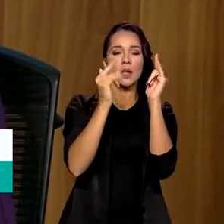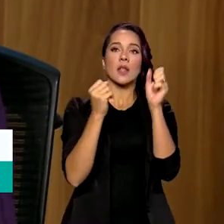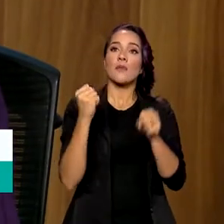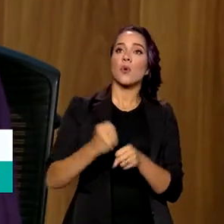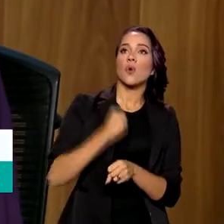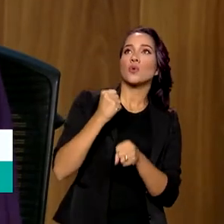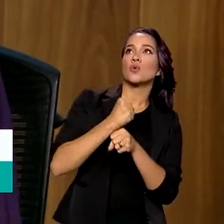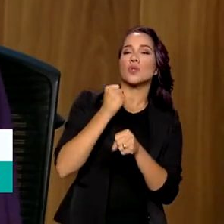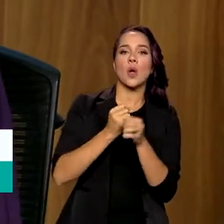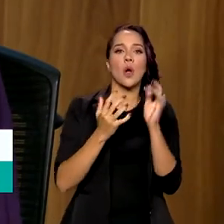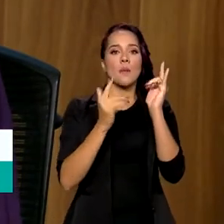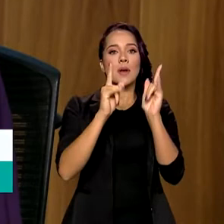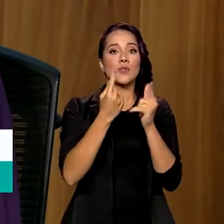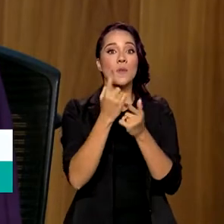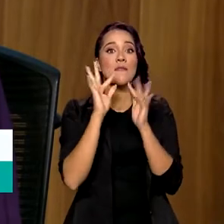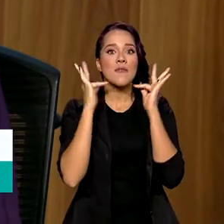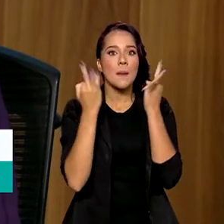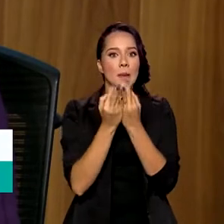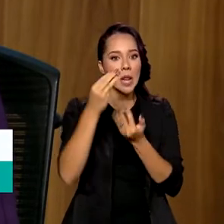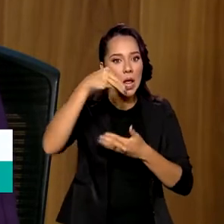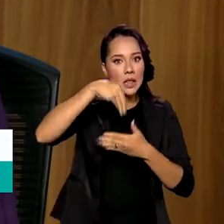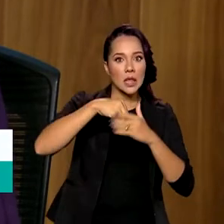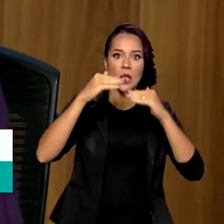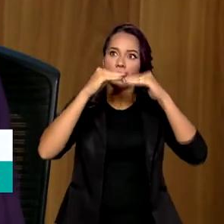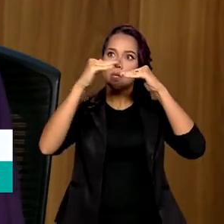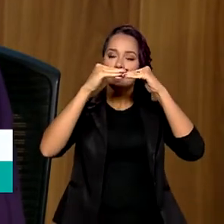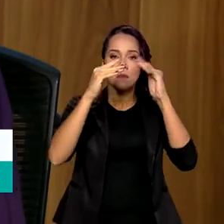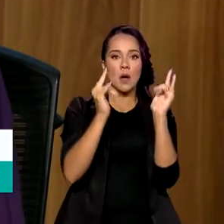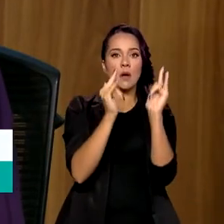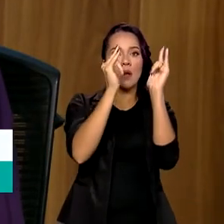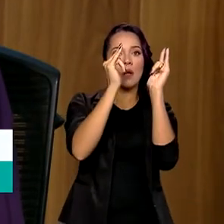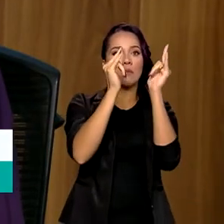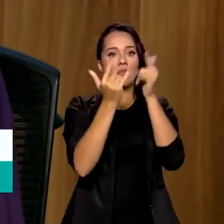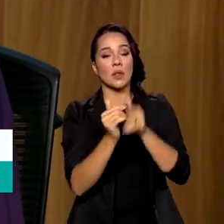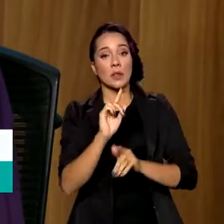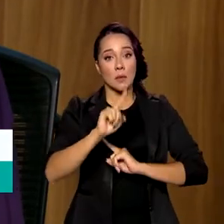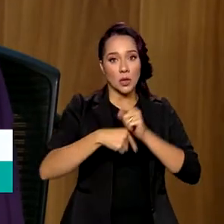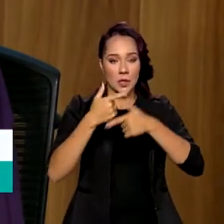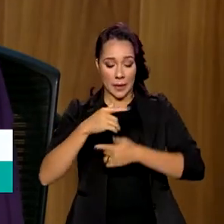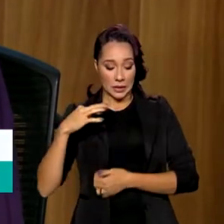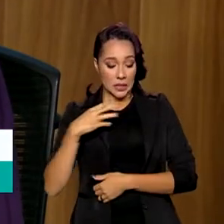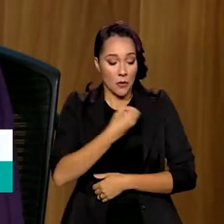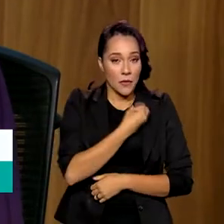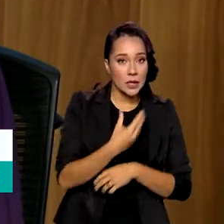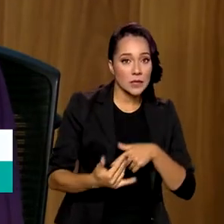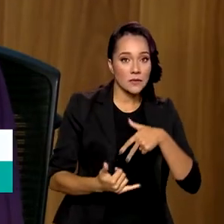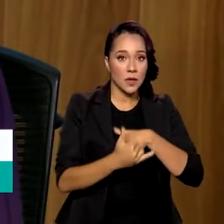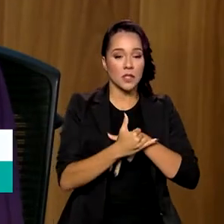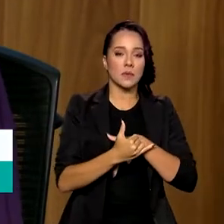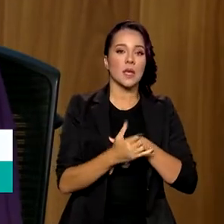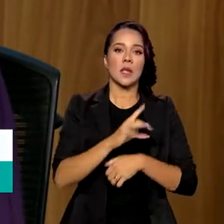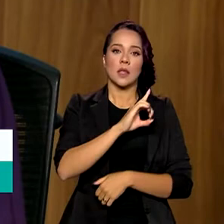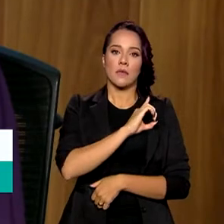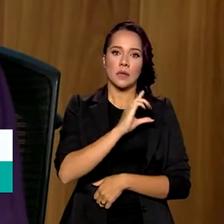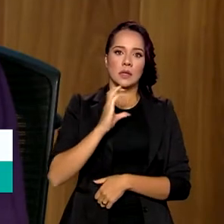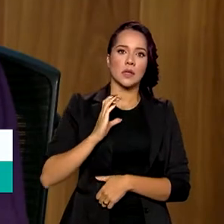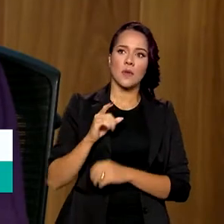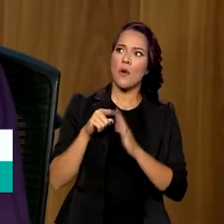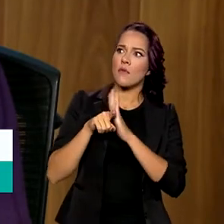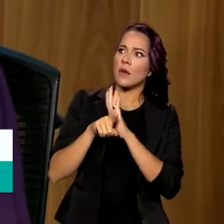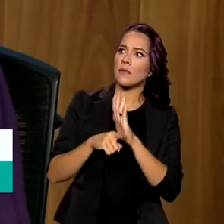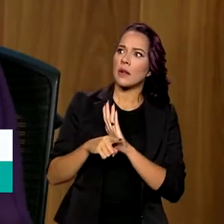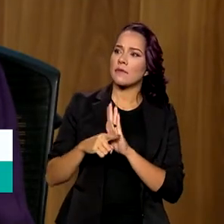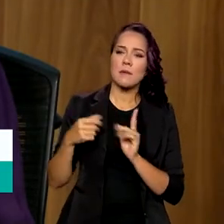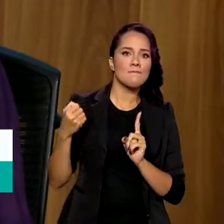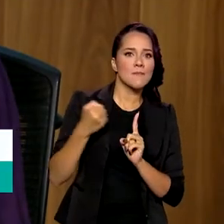está em construção mas uma família morava na cobertura após o trabalho de resgate das vítimas a Defesa Civil vai avaliar o